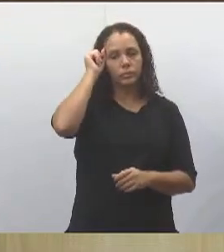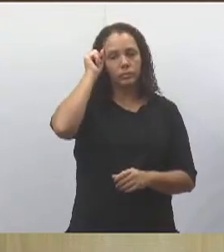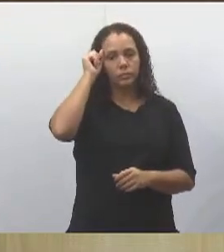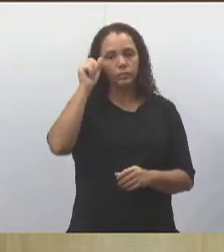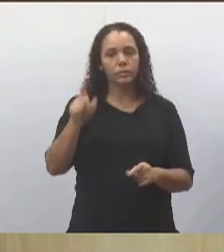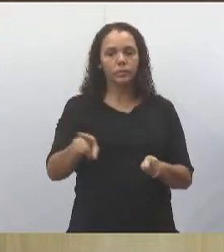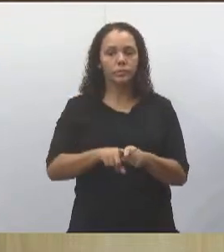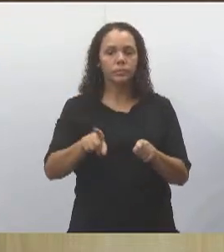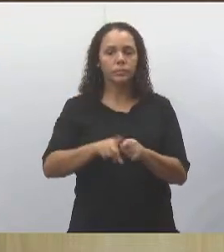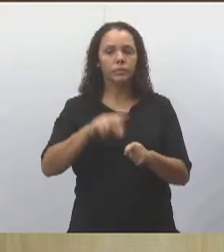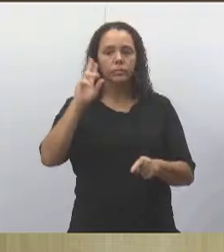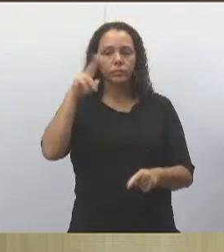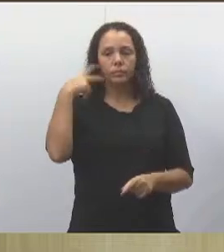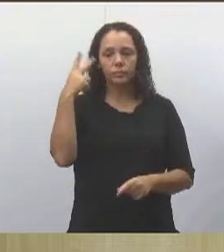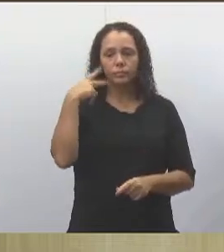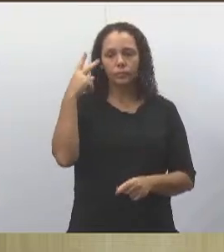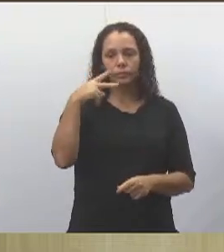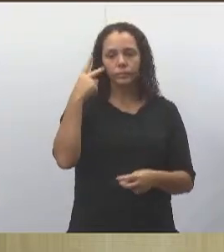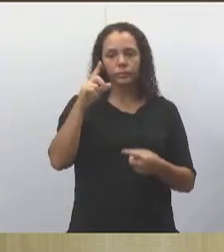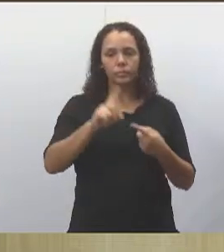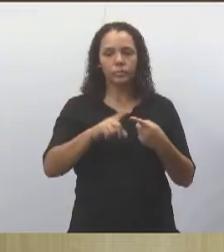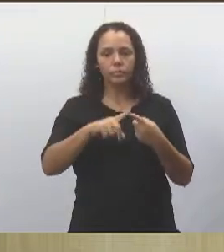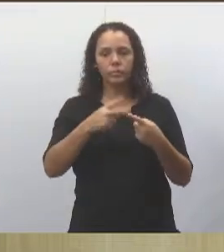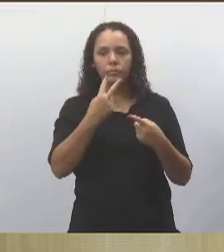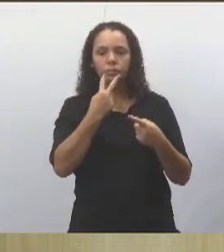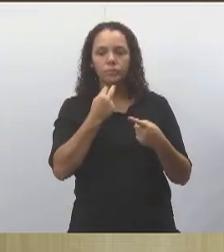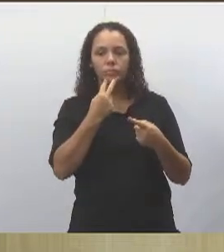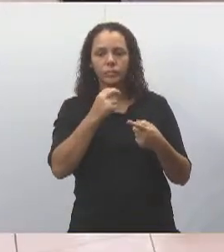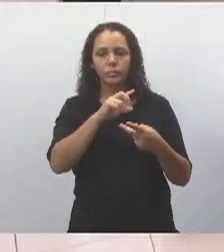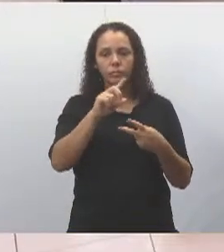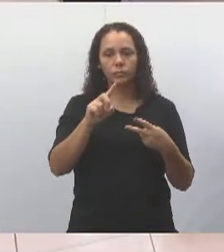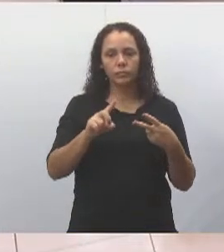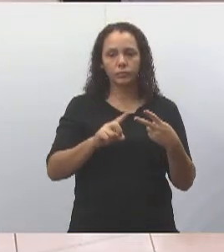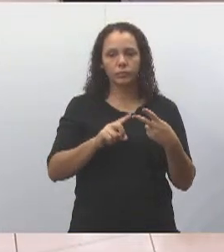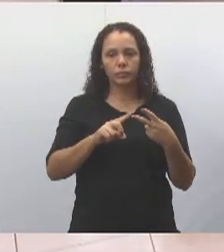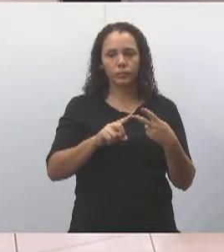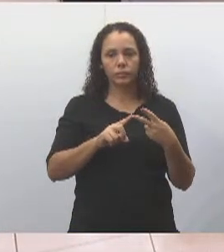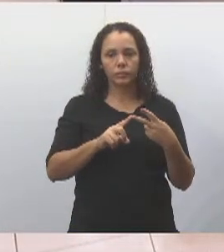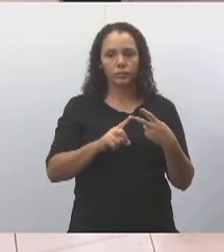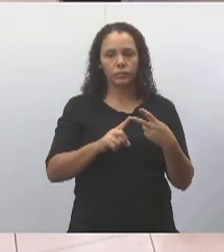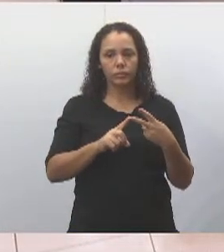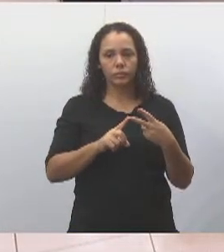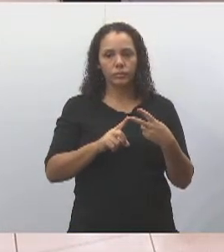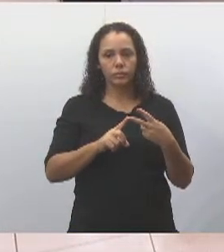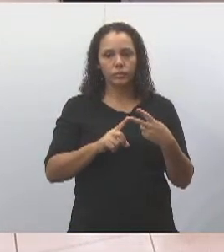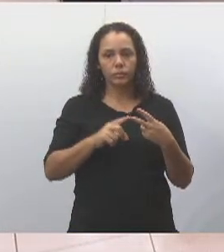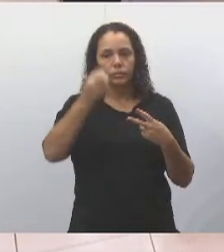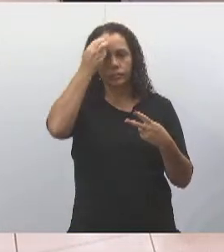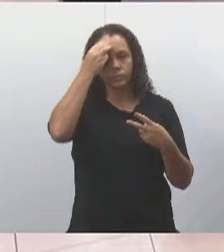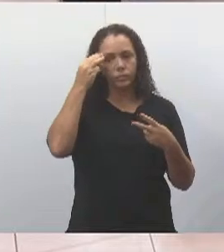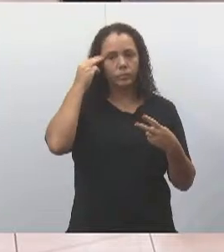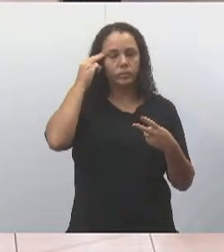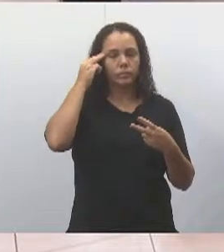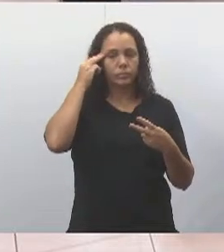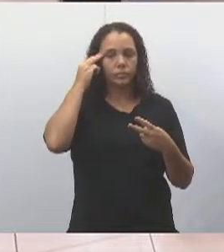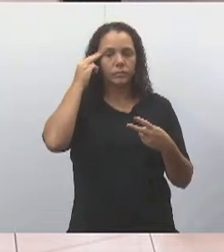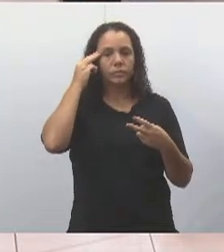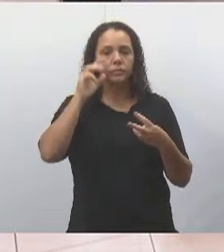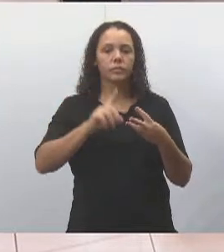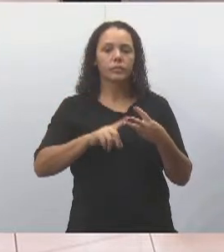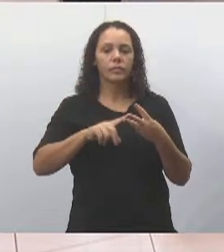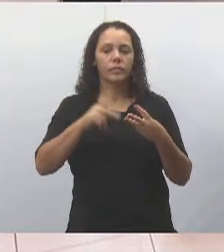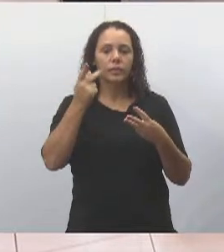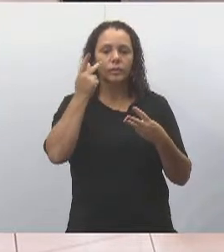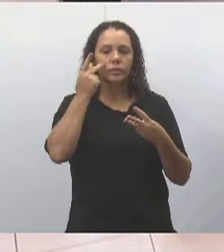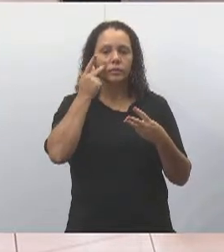e dos senhores vereadores Valmir do Parque Meia Lua, e também vereadora Maria Amélia e vereador